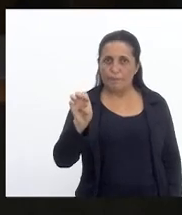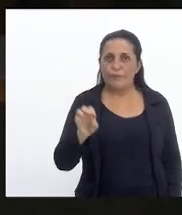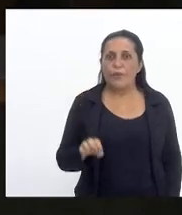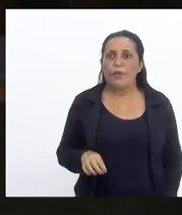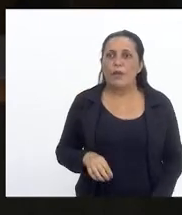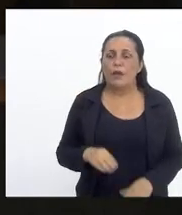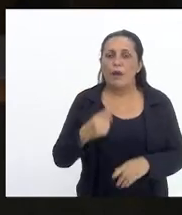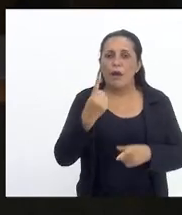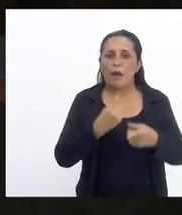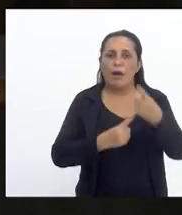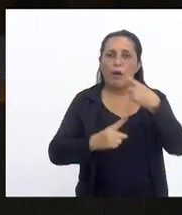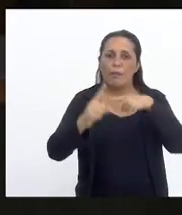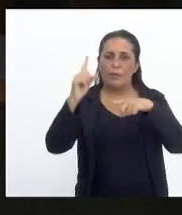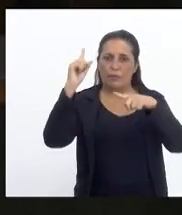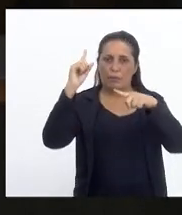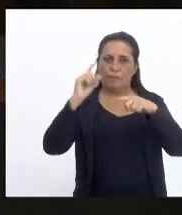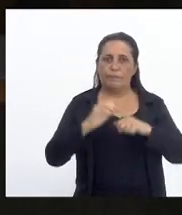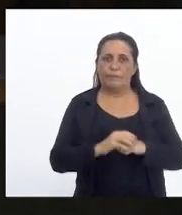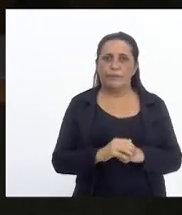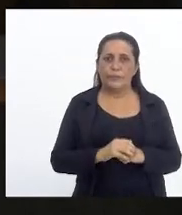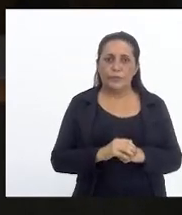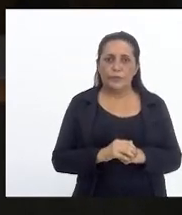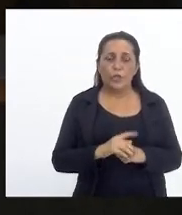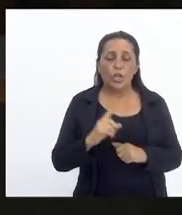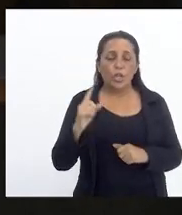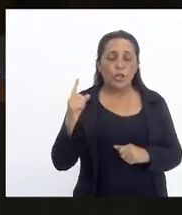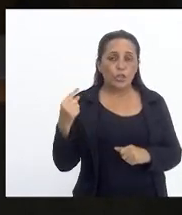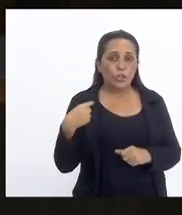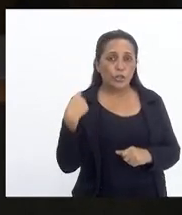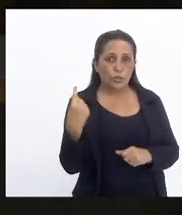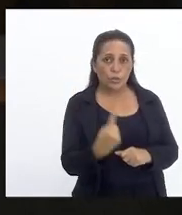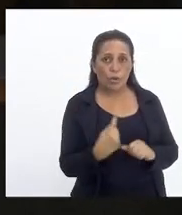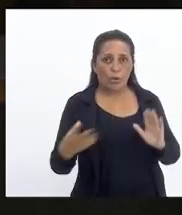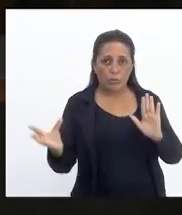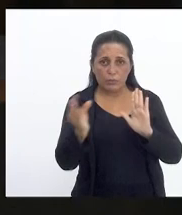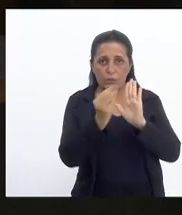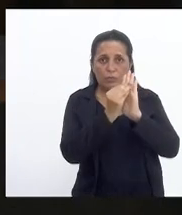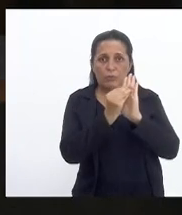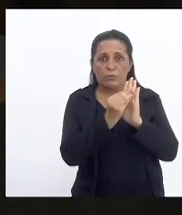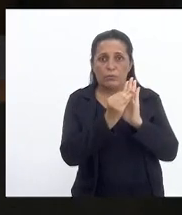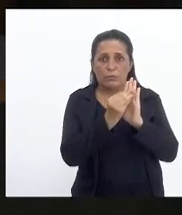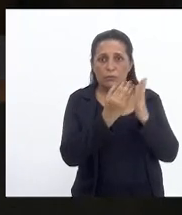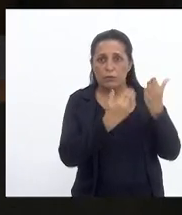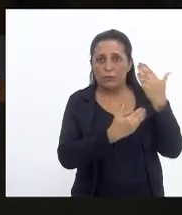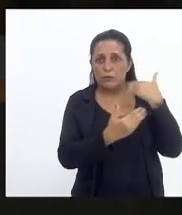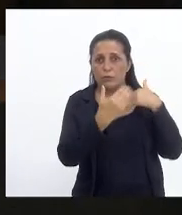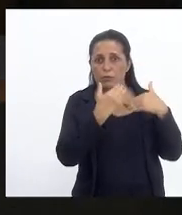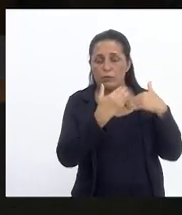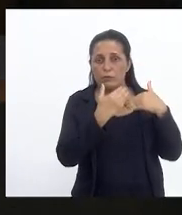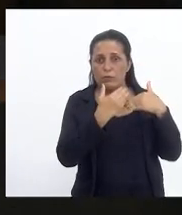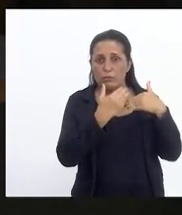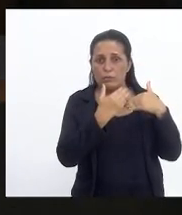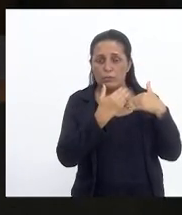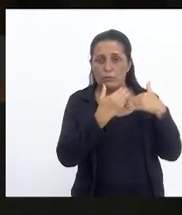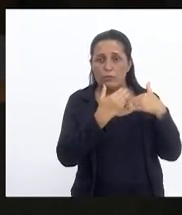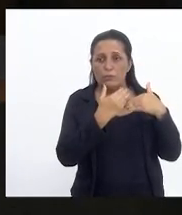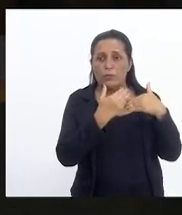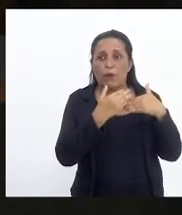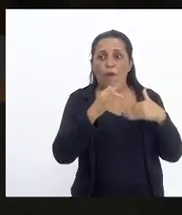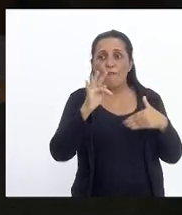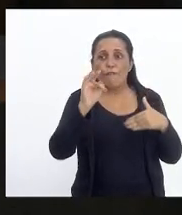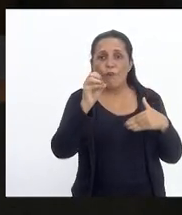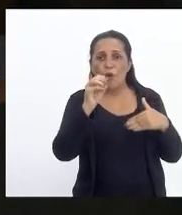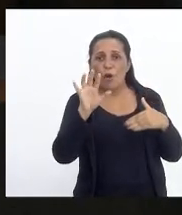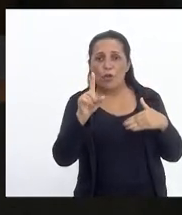aumentar a receita do Estado nós estabelecemos naquela época o forte com percentual dia das por